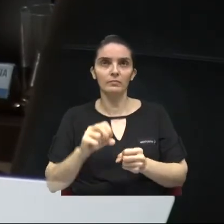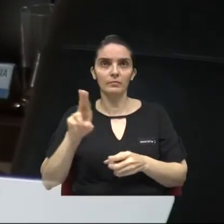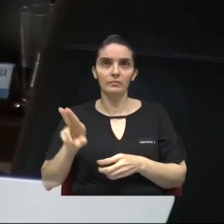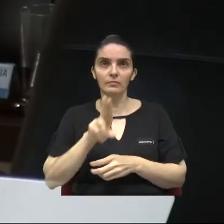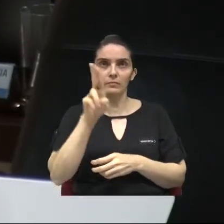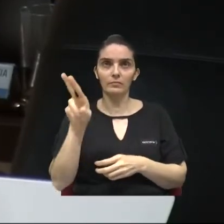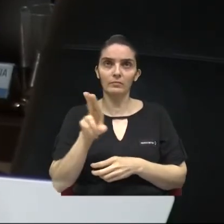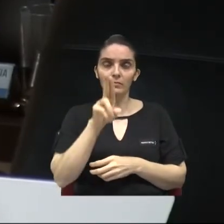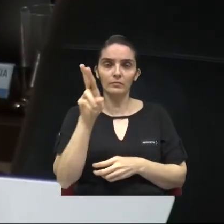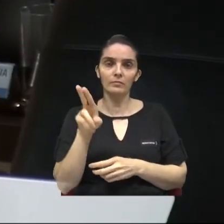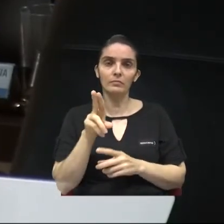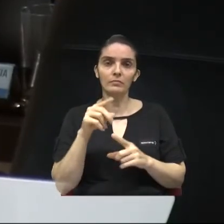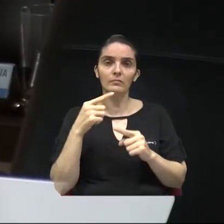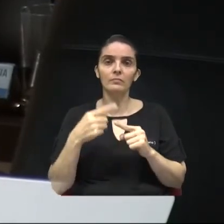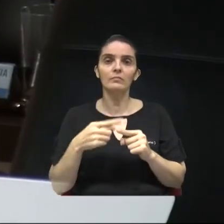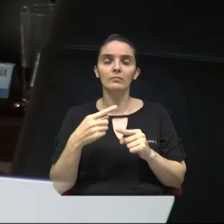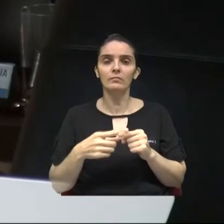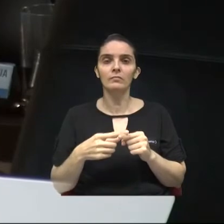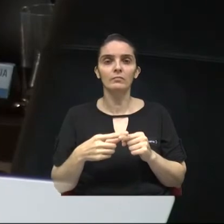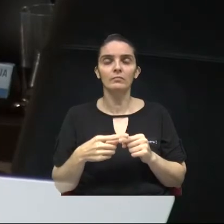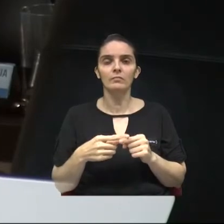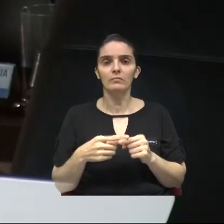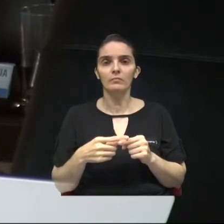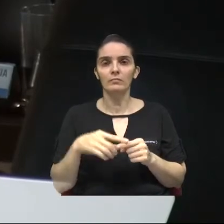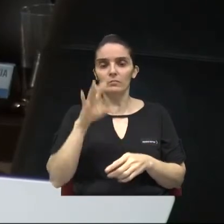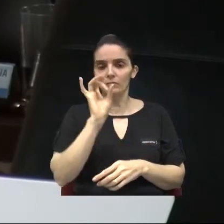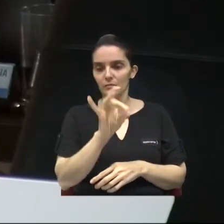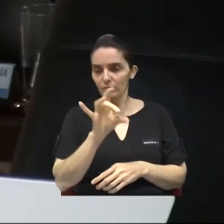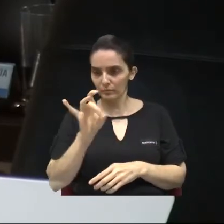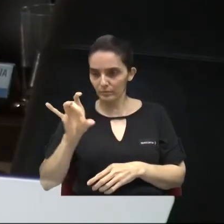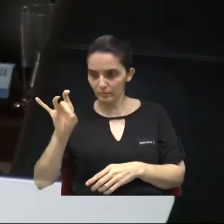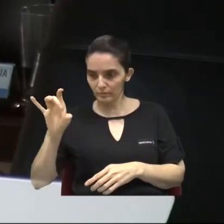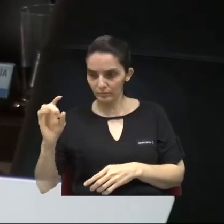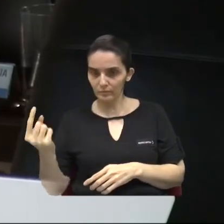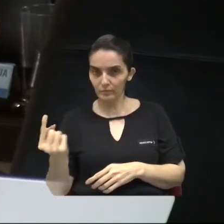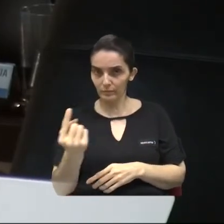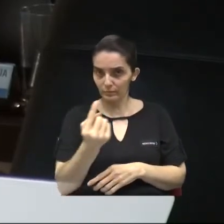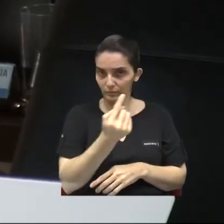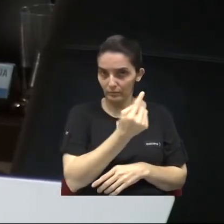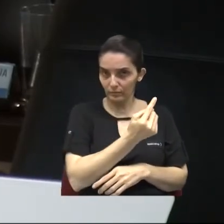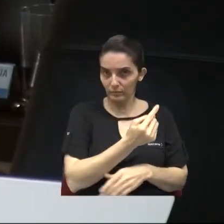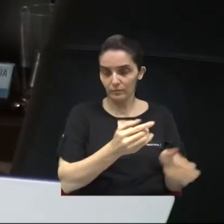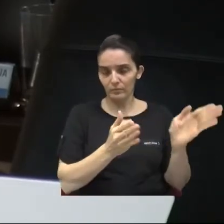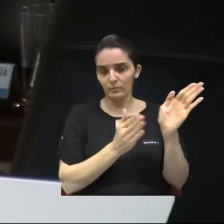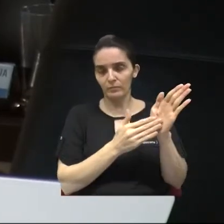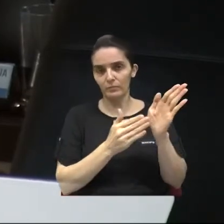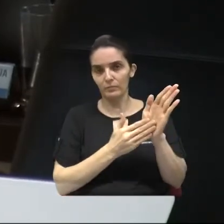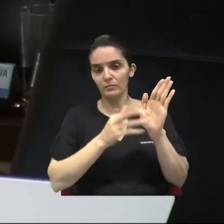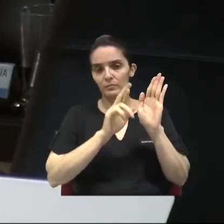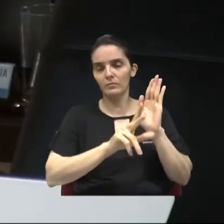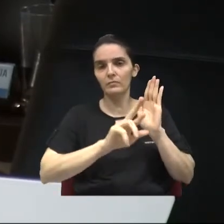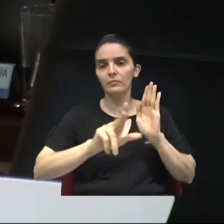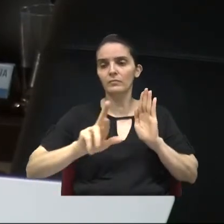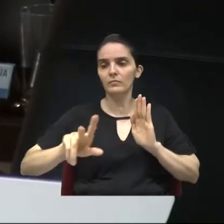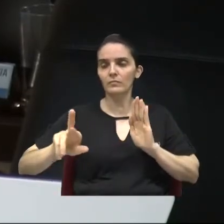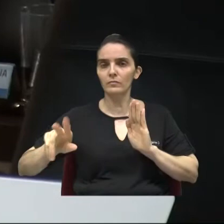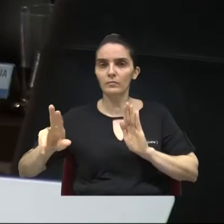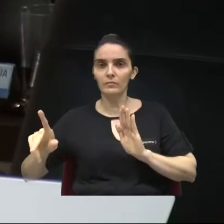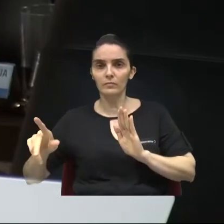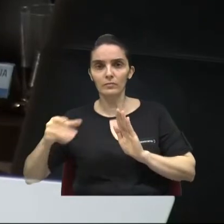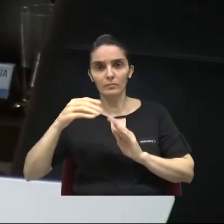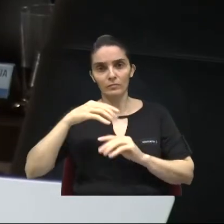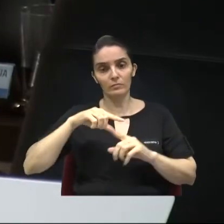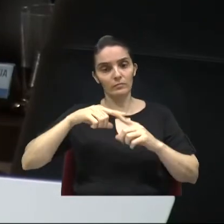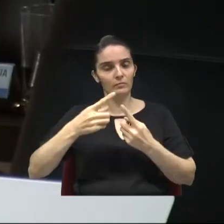públicos, em virtude de que cada segmento tem aí uma proposta, muitas vezes, que nós desconhecemos.